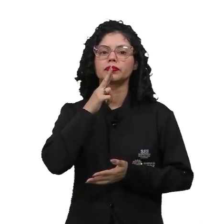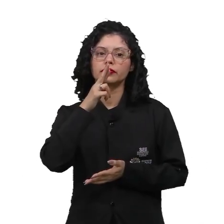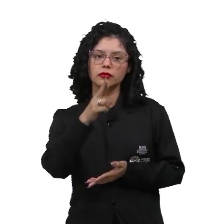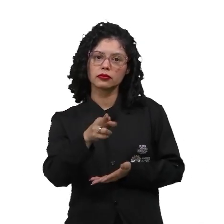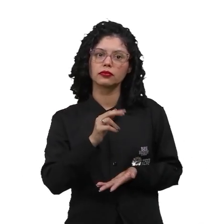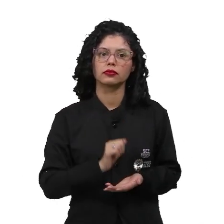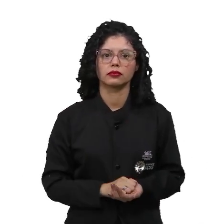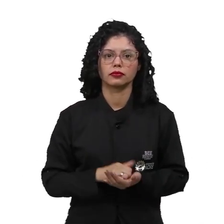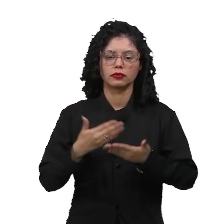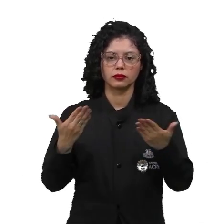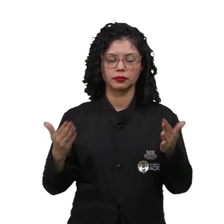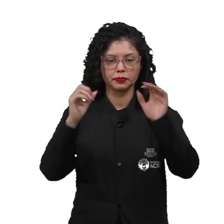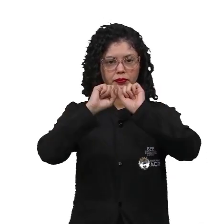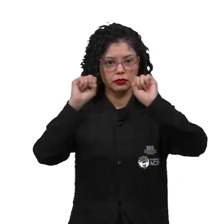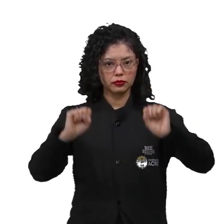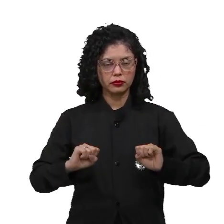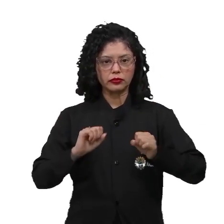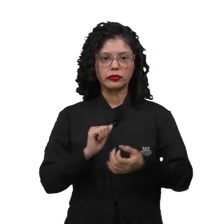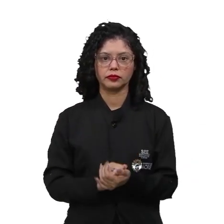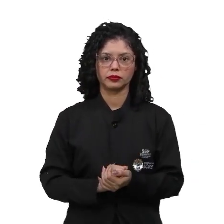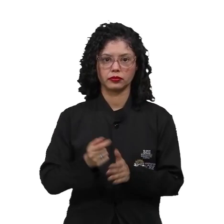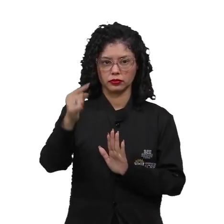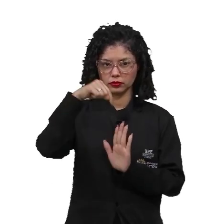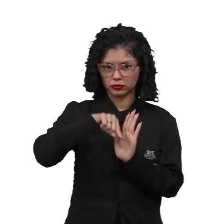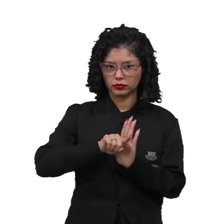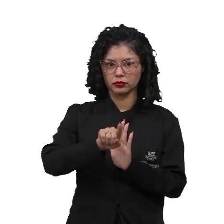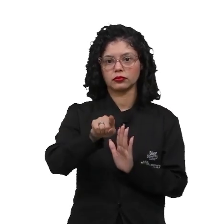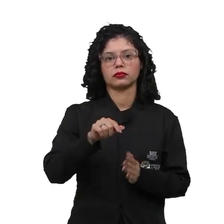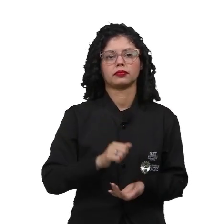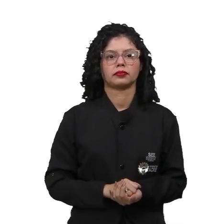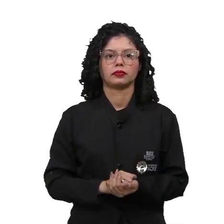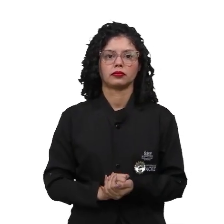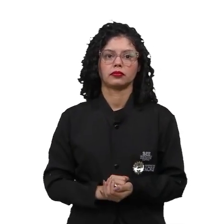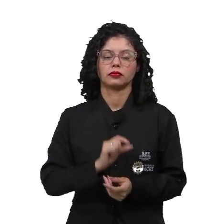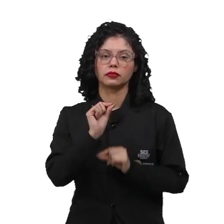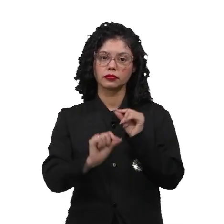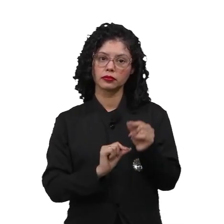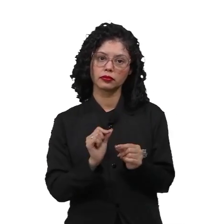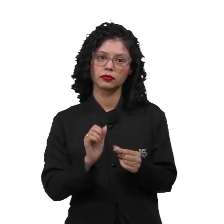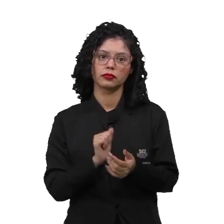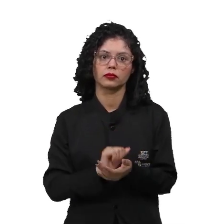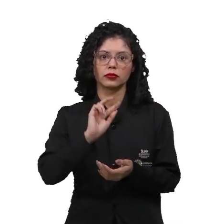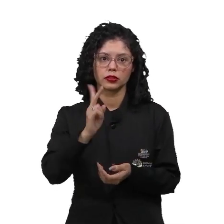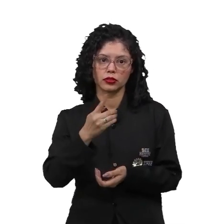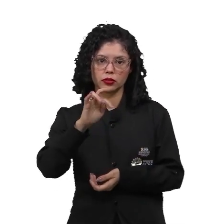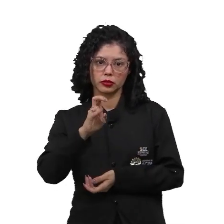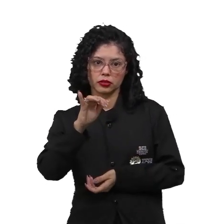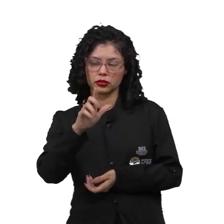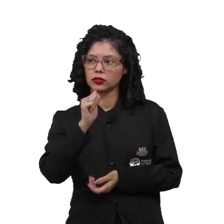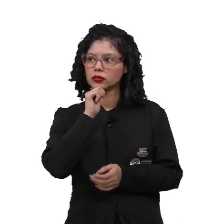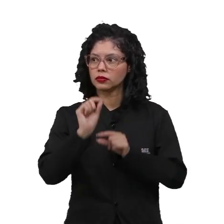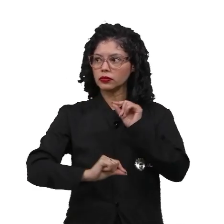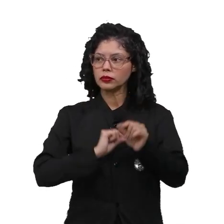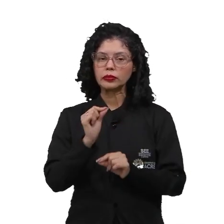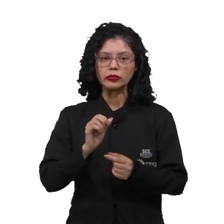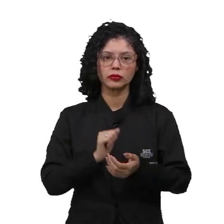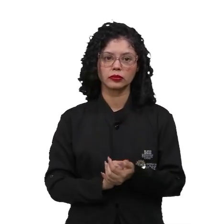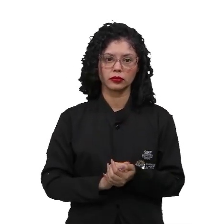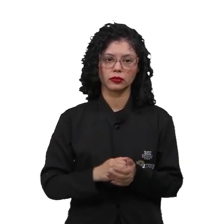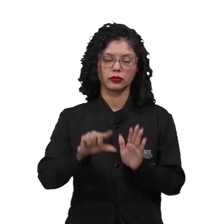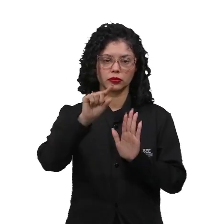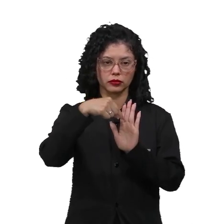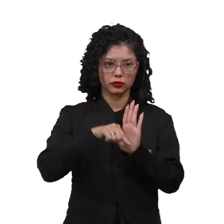resposta, né, ali do sistema imunológico adaptativo, que é a imunidade humoral, né? O que seria essa